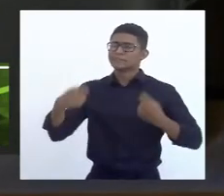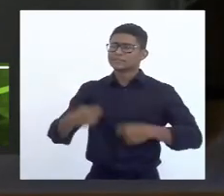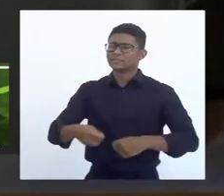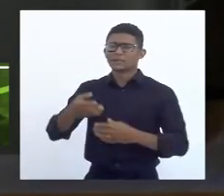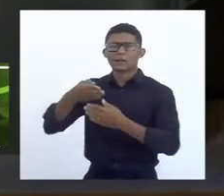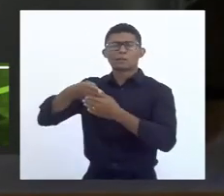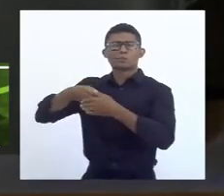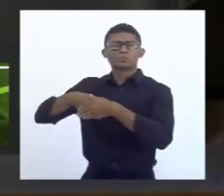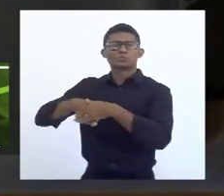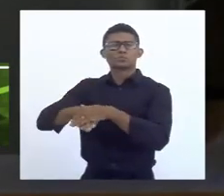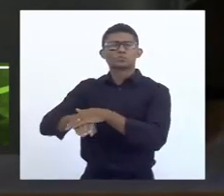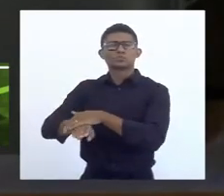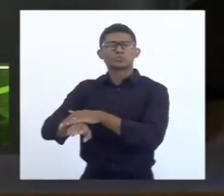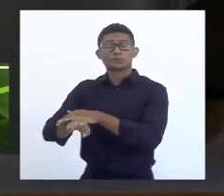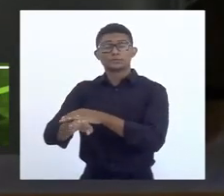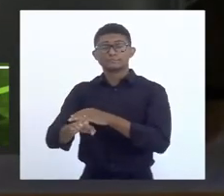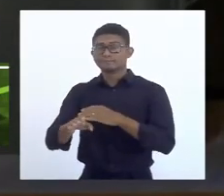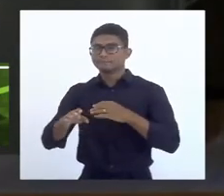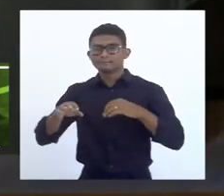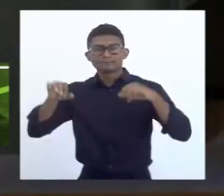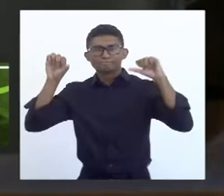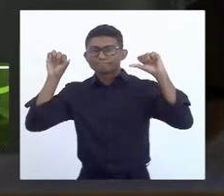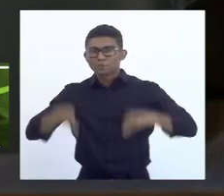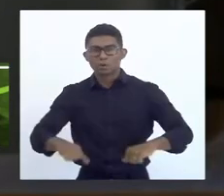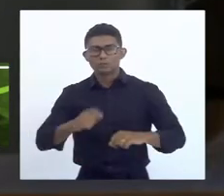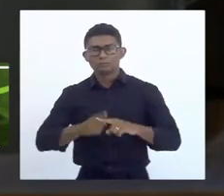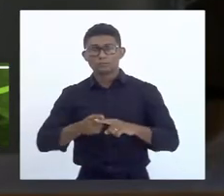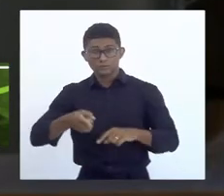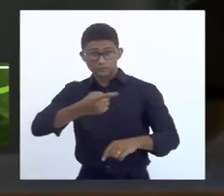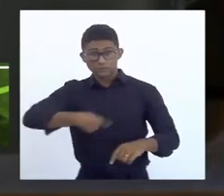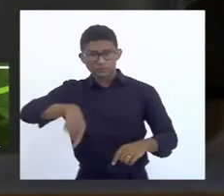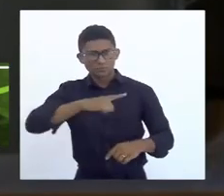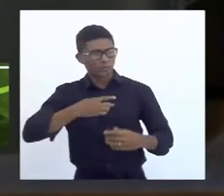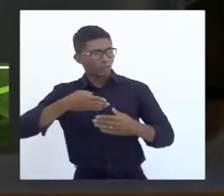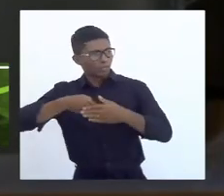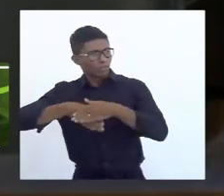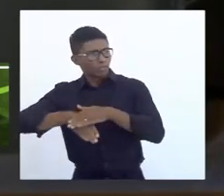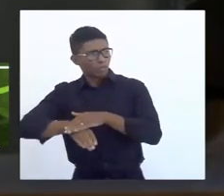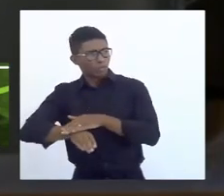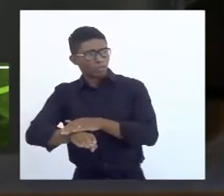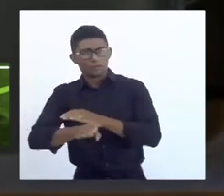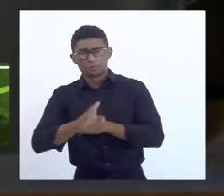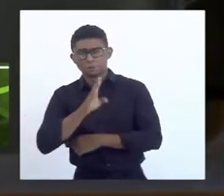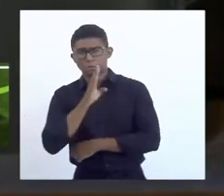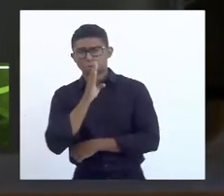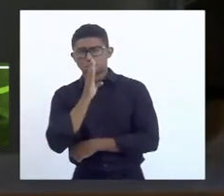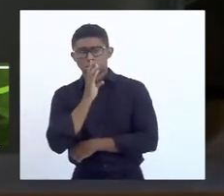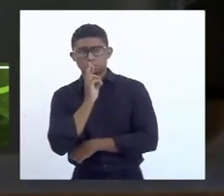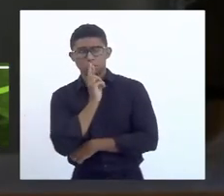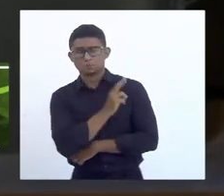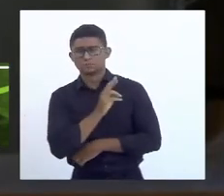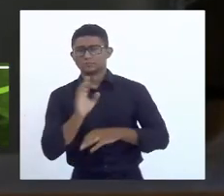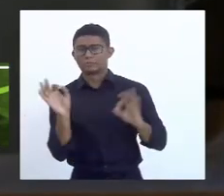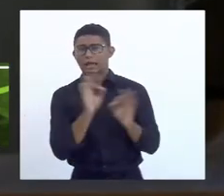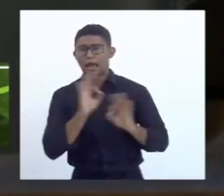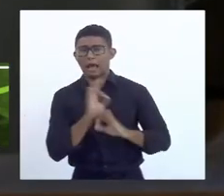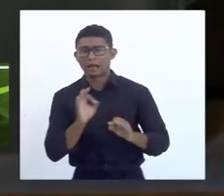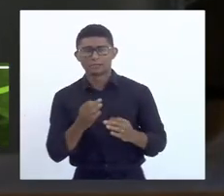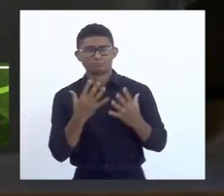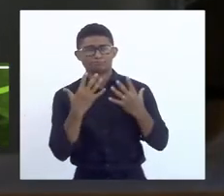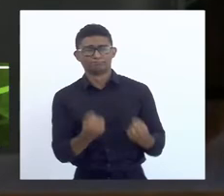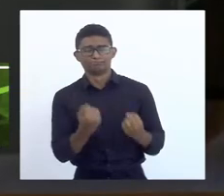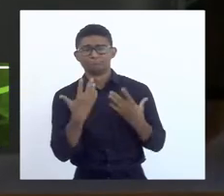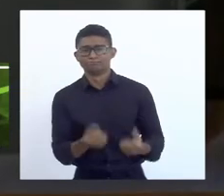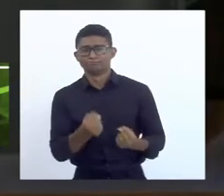deles, porque a gente acostuma. Não revida, fica em silêncio, não responde, baixa a cabeça. Mas a